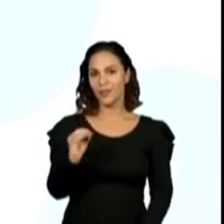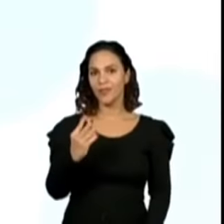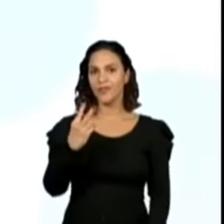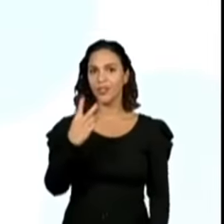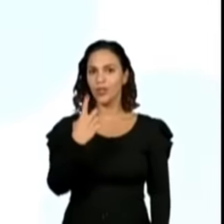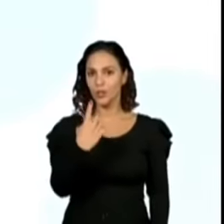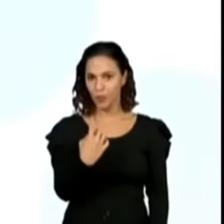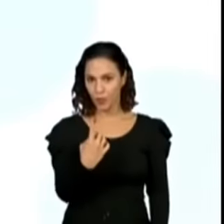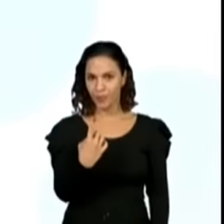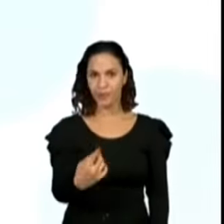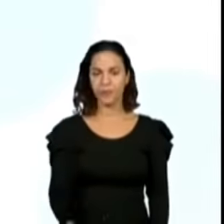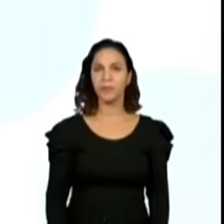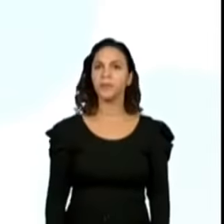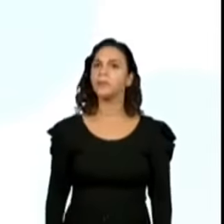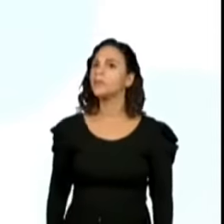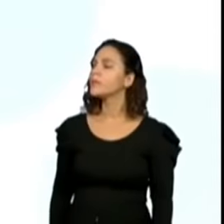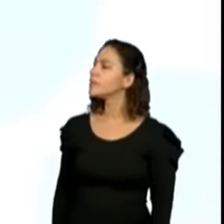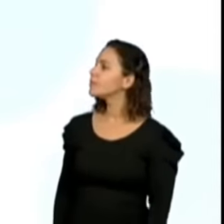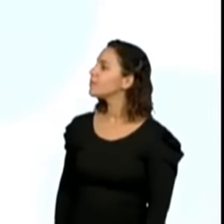ano.